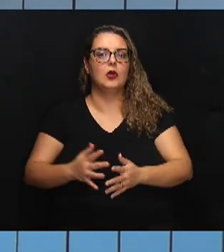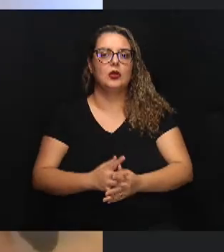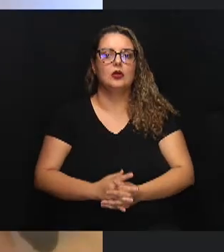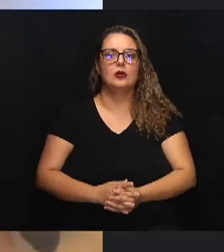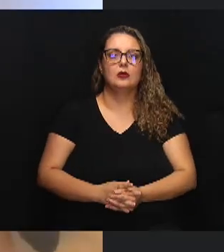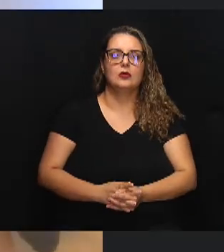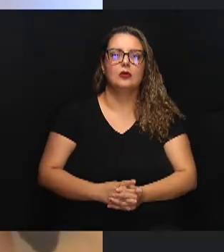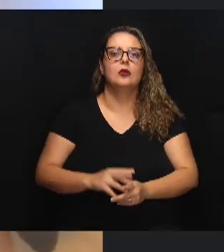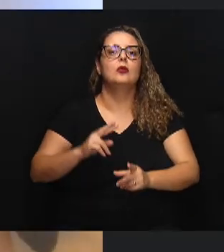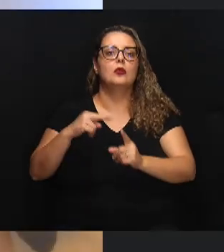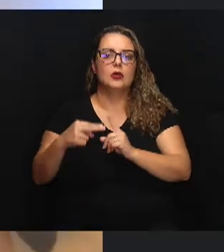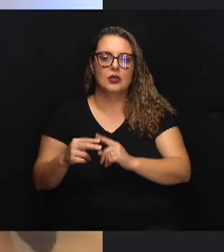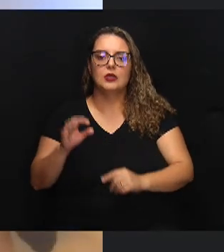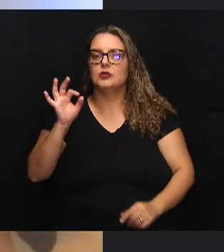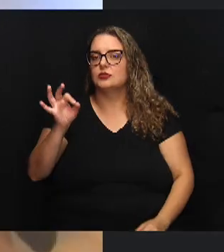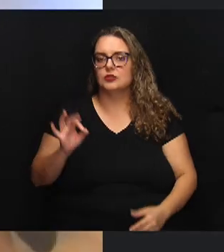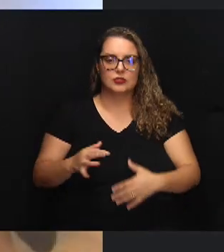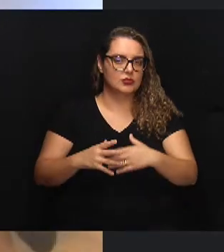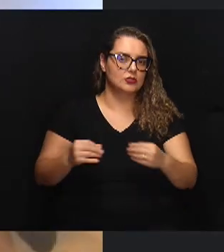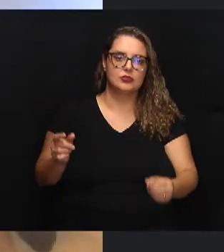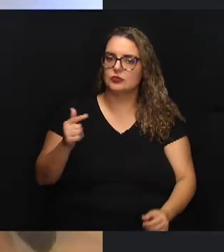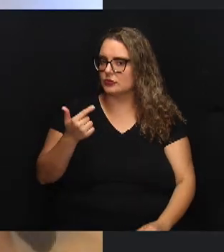Do ponto de vista de chance de cura, não.